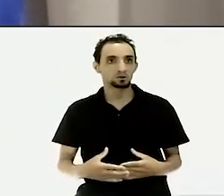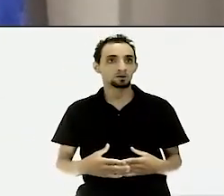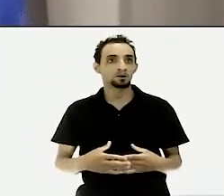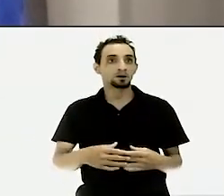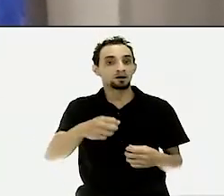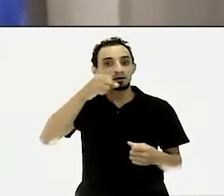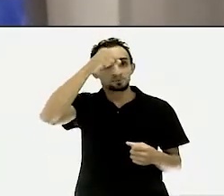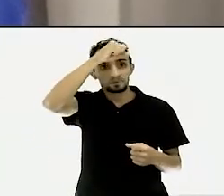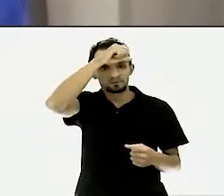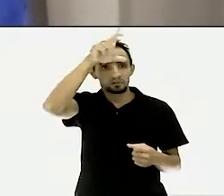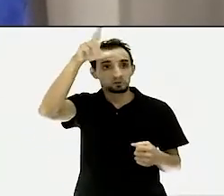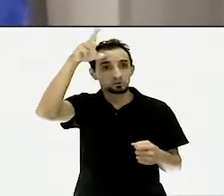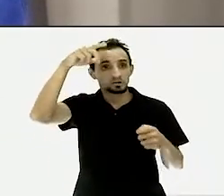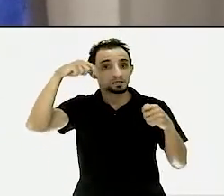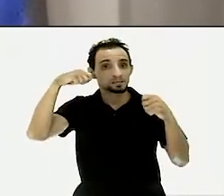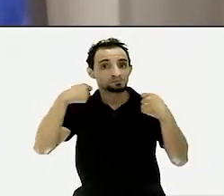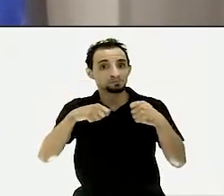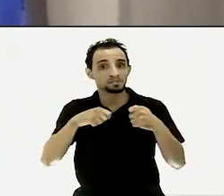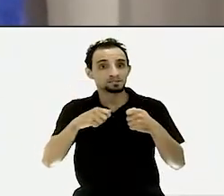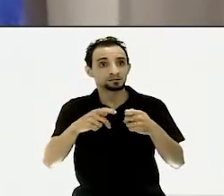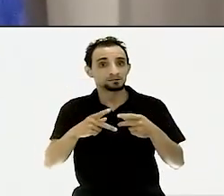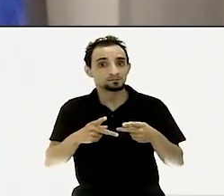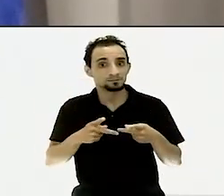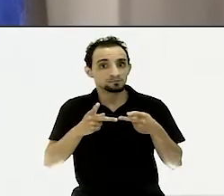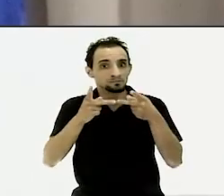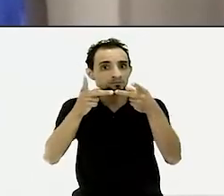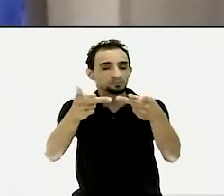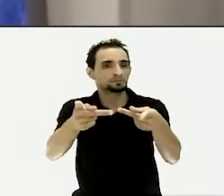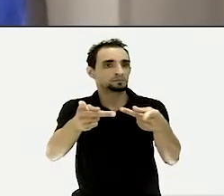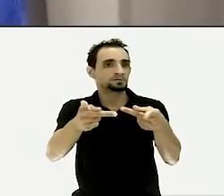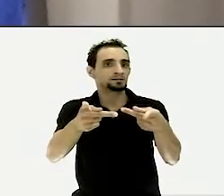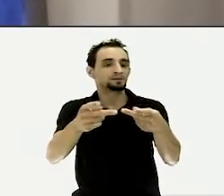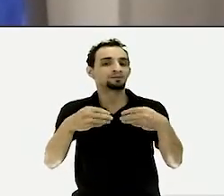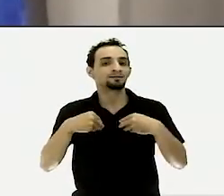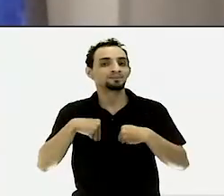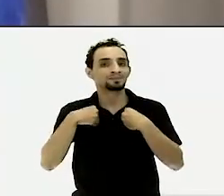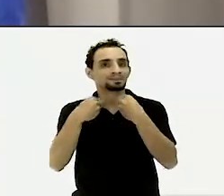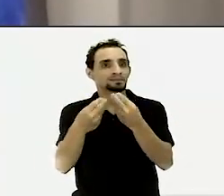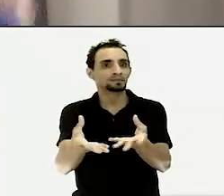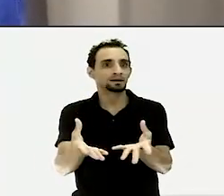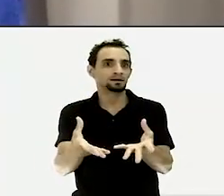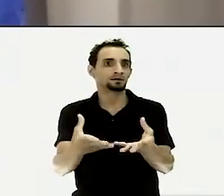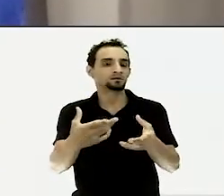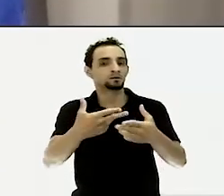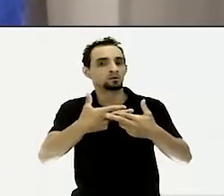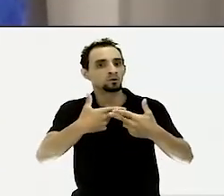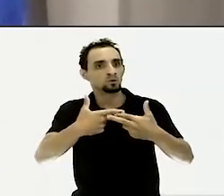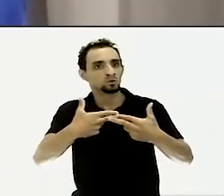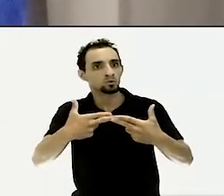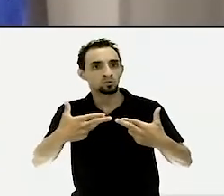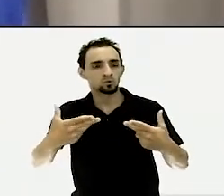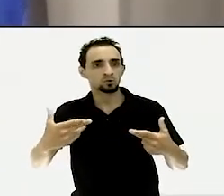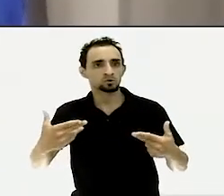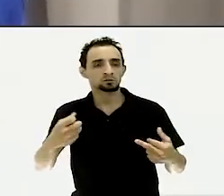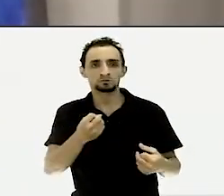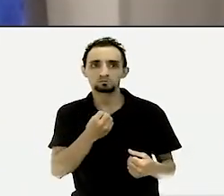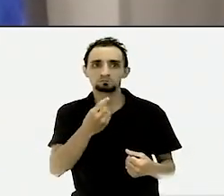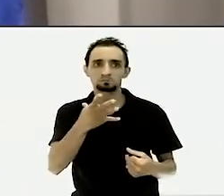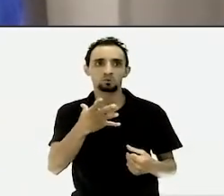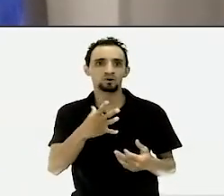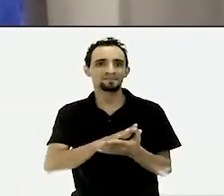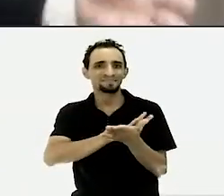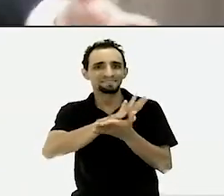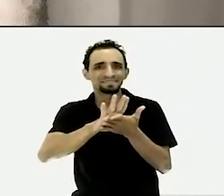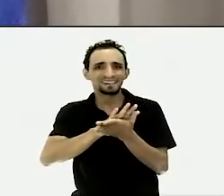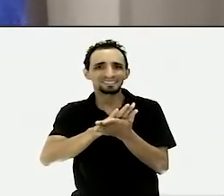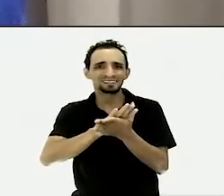os times, 19 times pega vezes 5 aí, sei lá quanto que dá. Vai, 5 jogadores de fora de